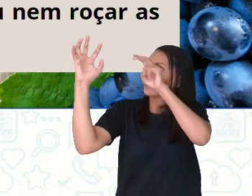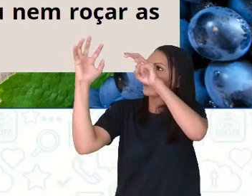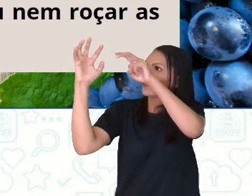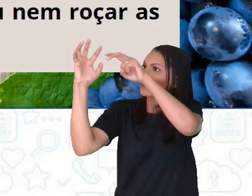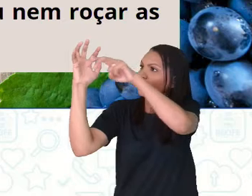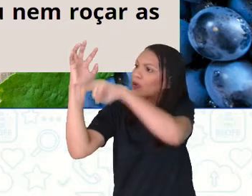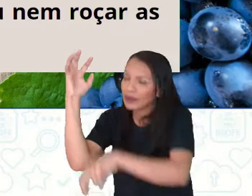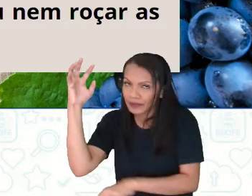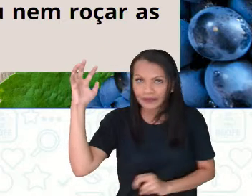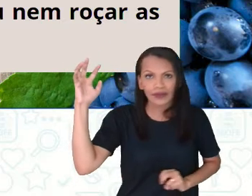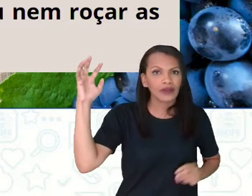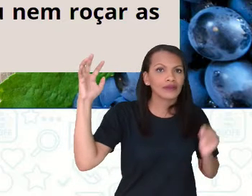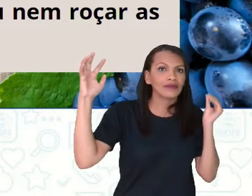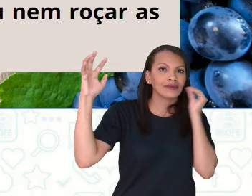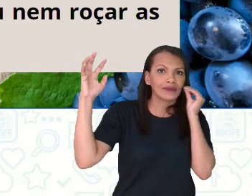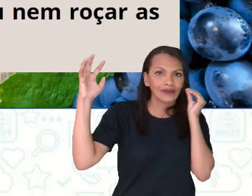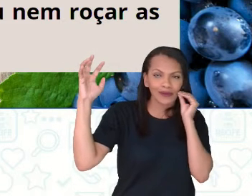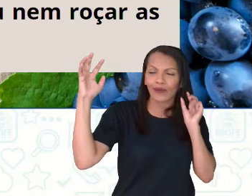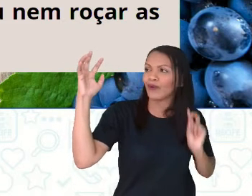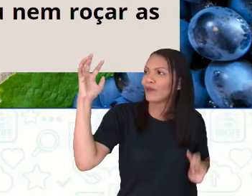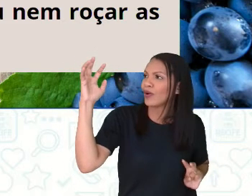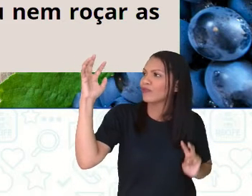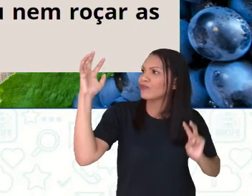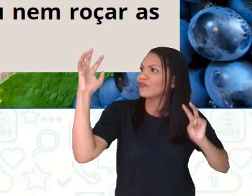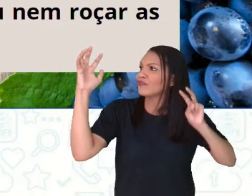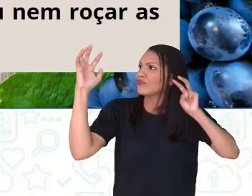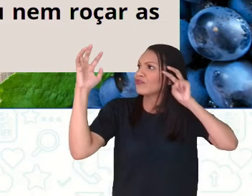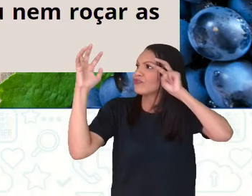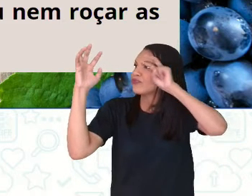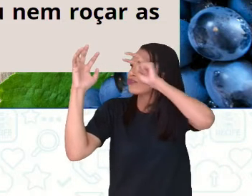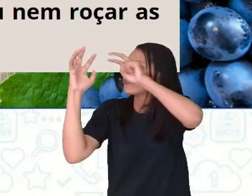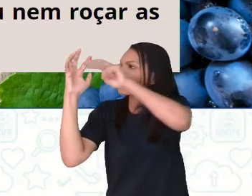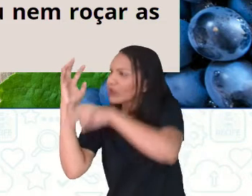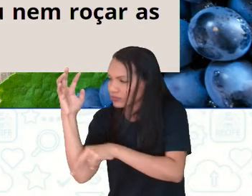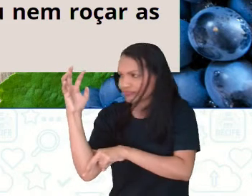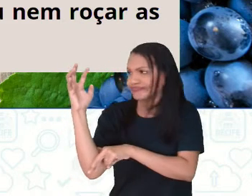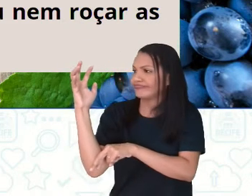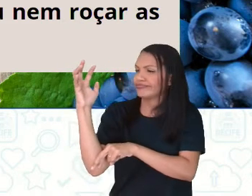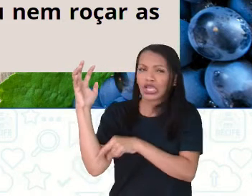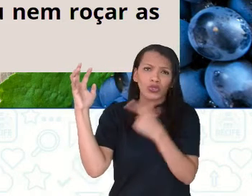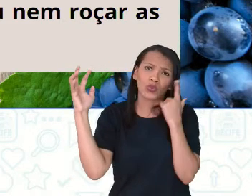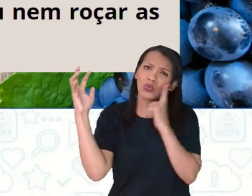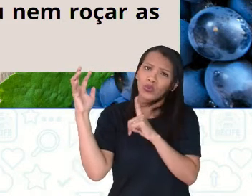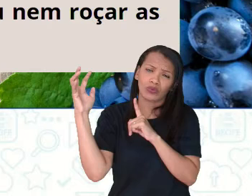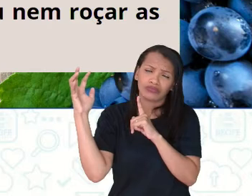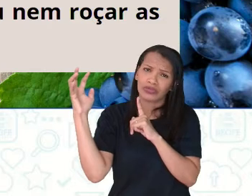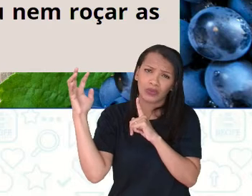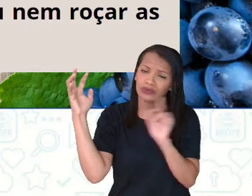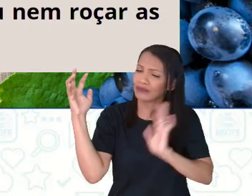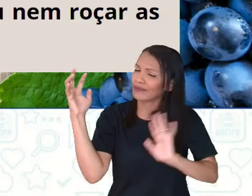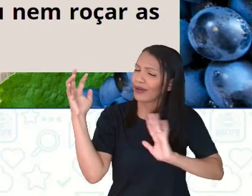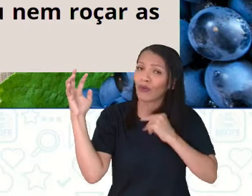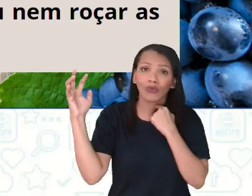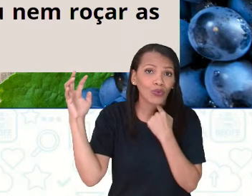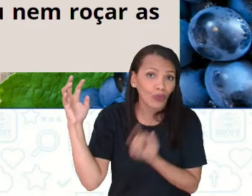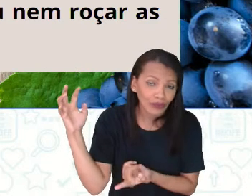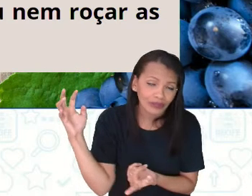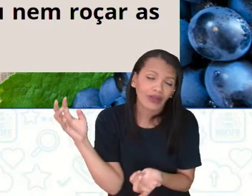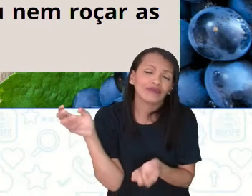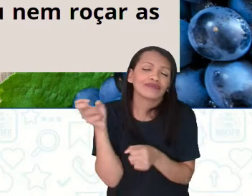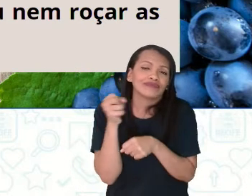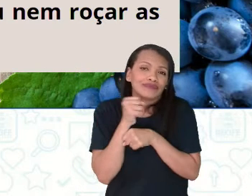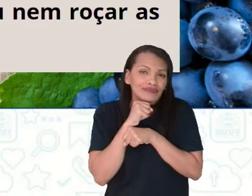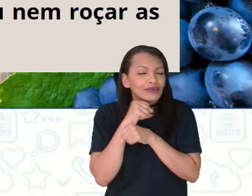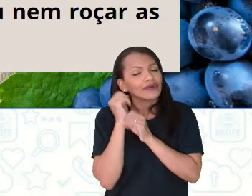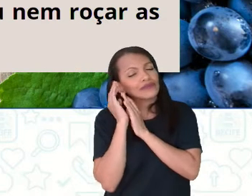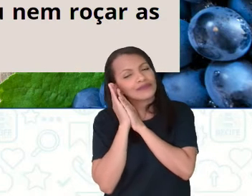de novo, não conseguiu. Descansou, encolheu mais o corpo, deu tudo o que tinha, não conseguiu nem roçar as uvas